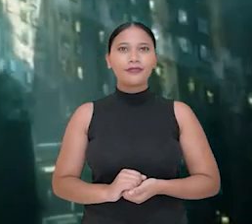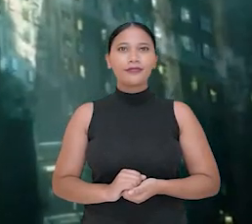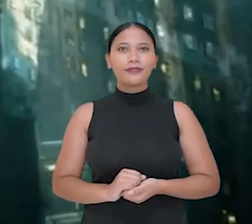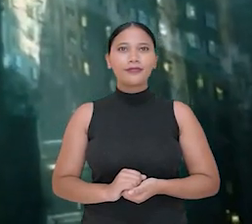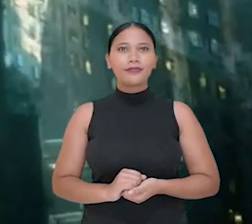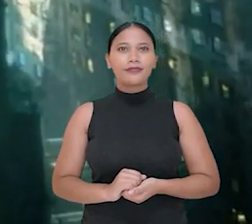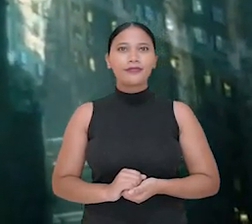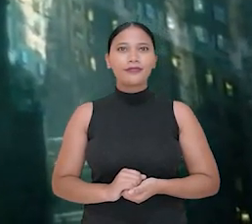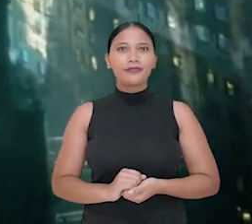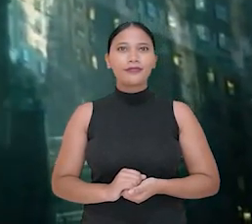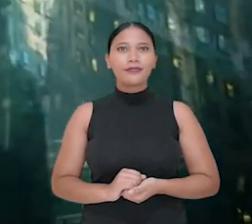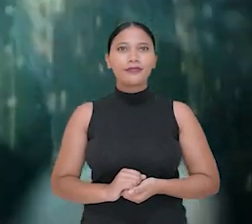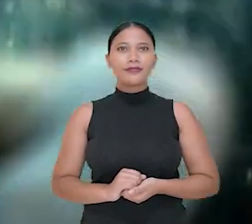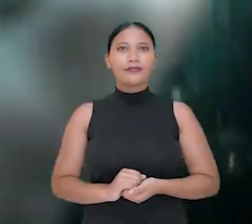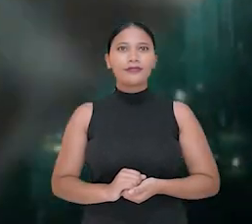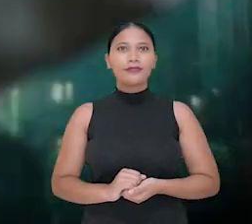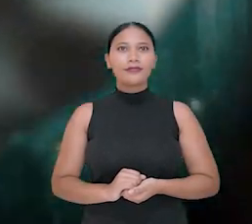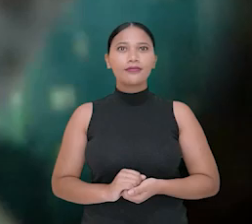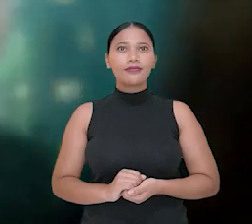Somewhere